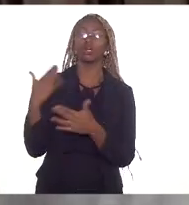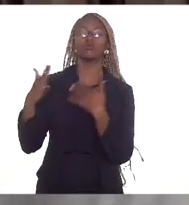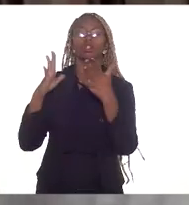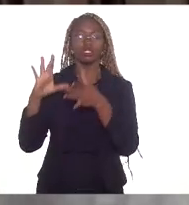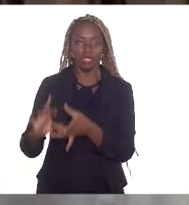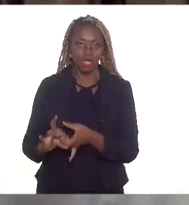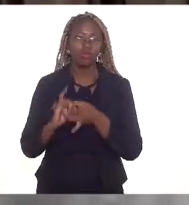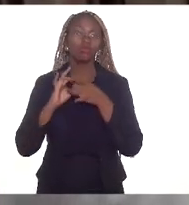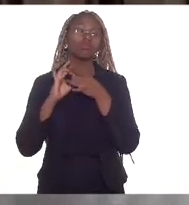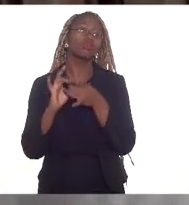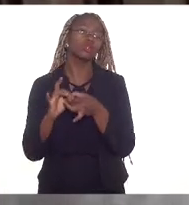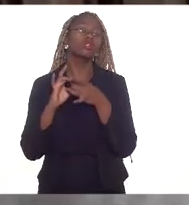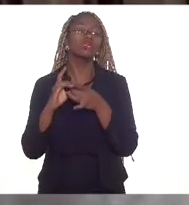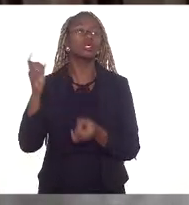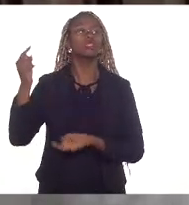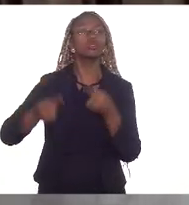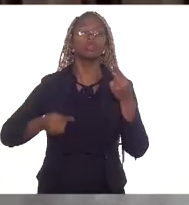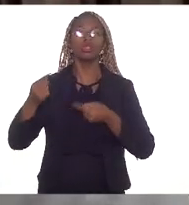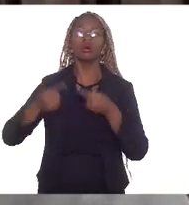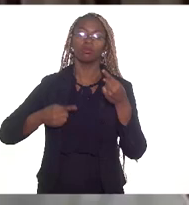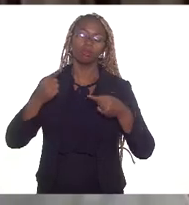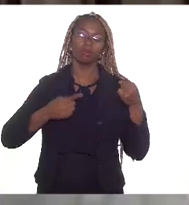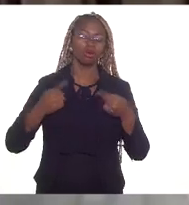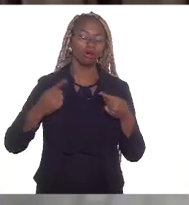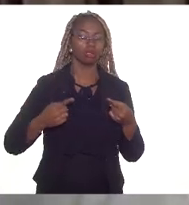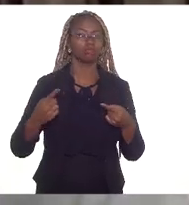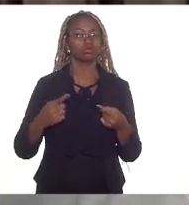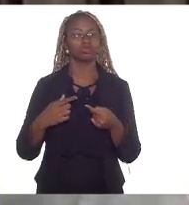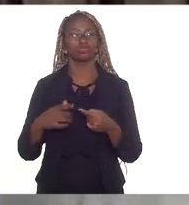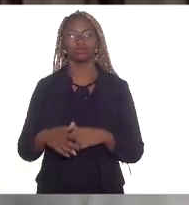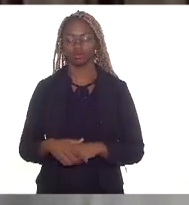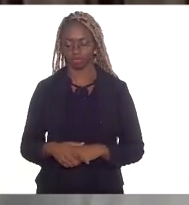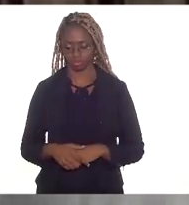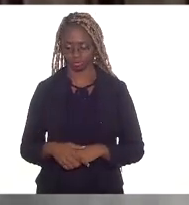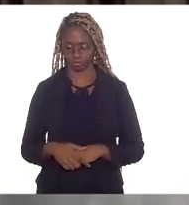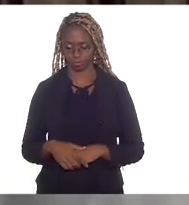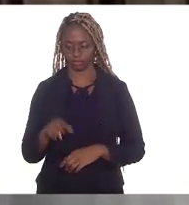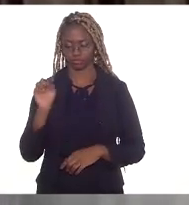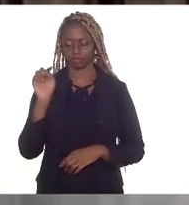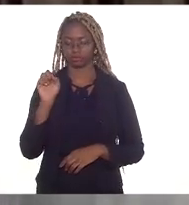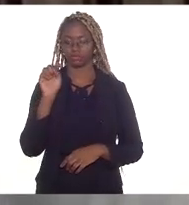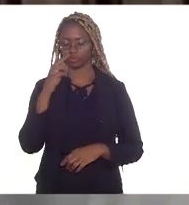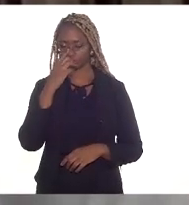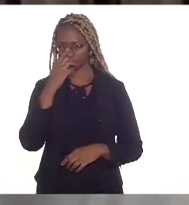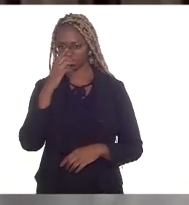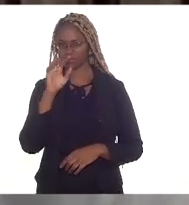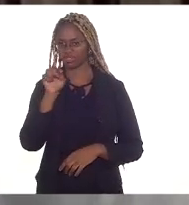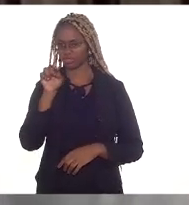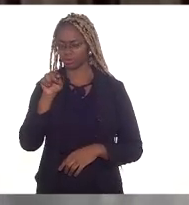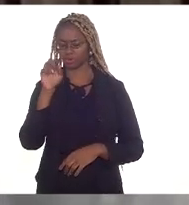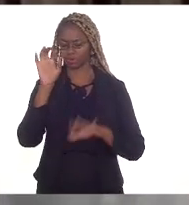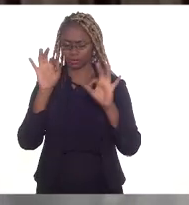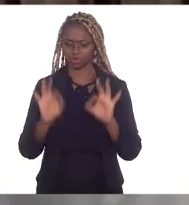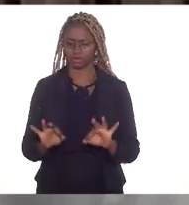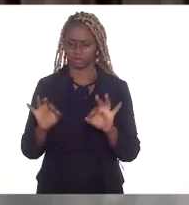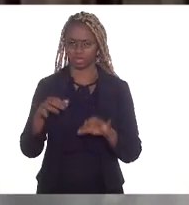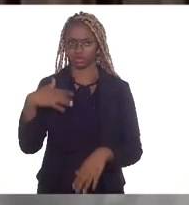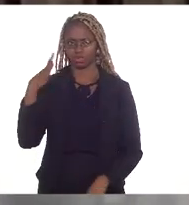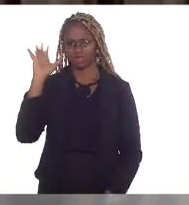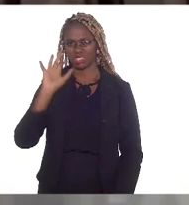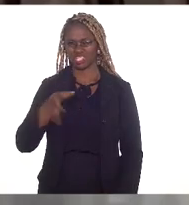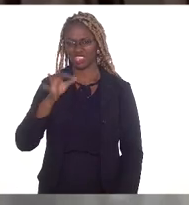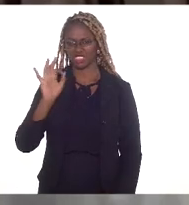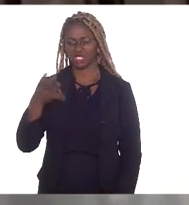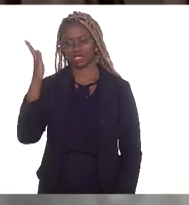unida no debate, no diálogo, e isso o senhor pode ter certeza que será a